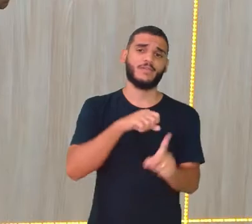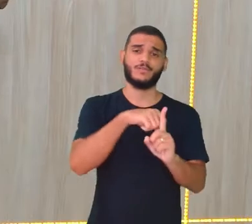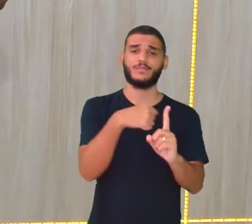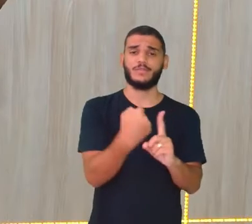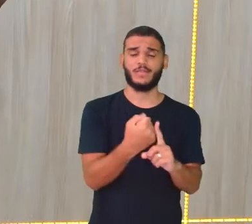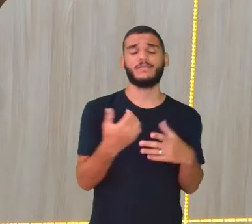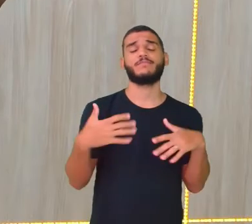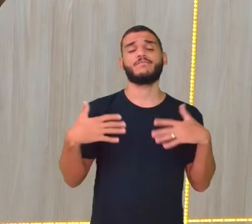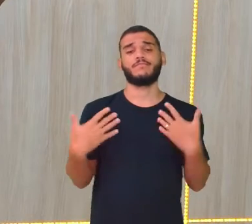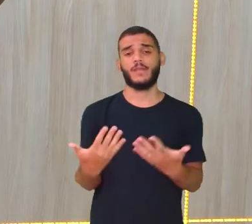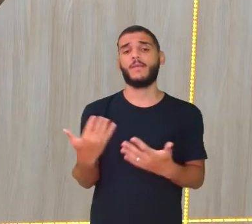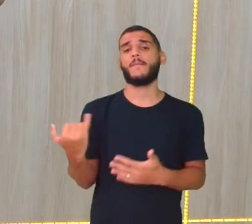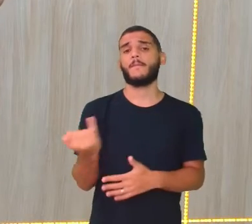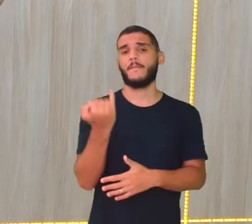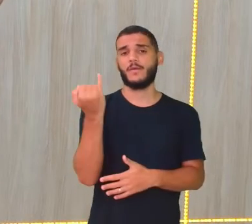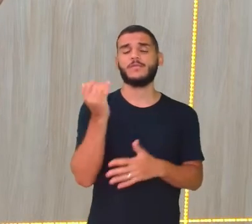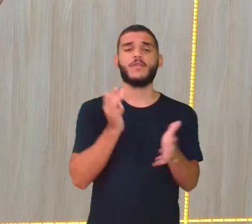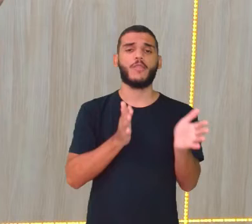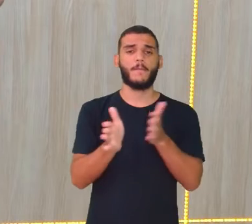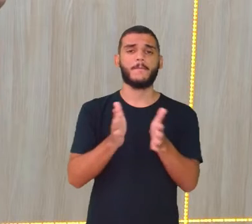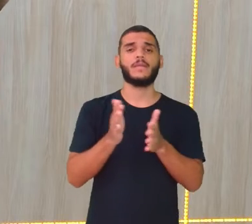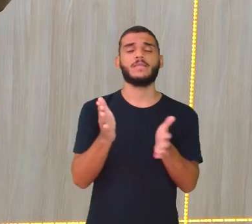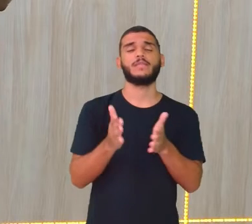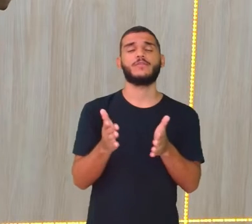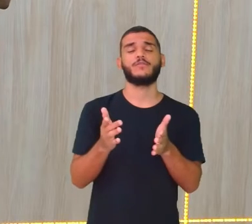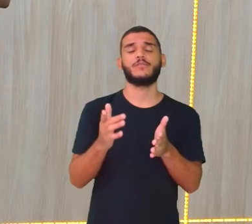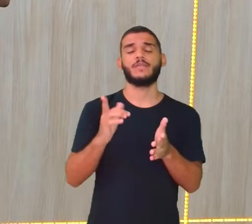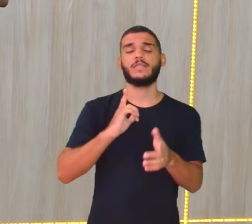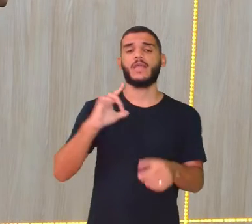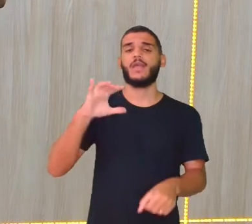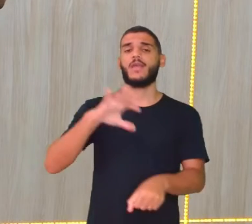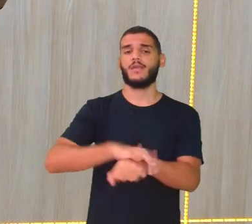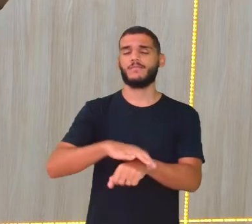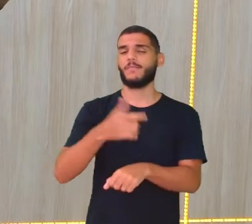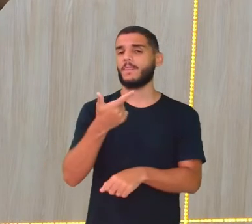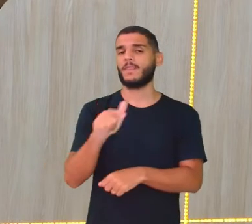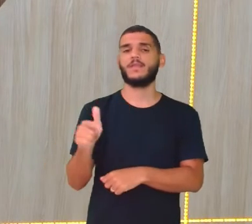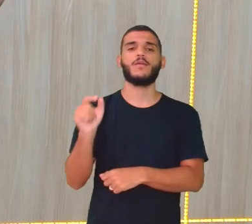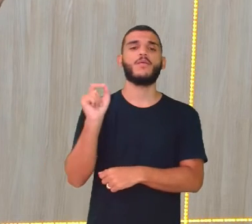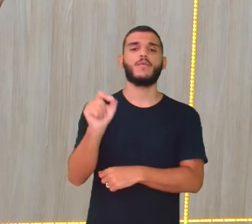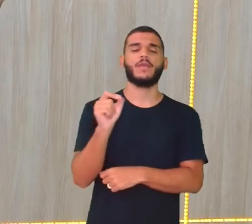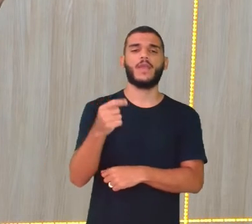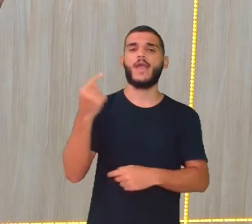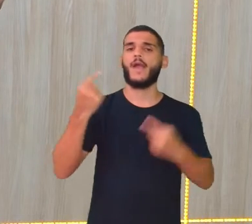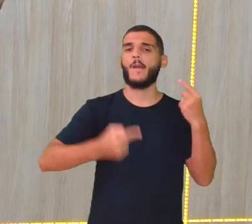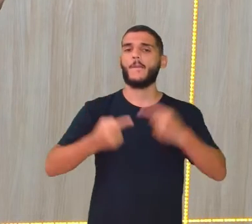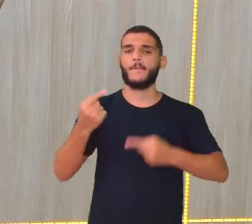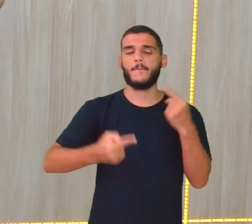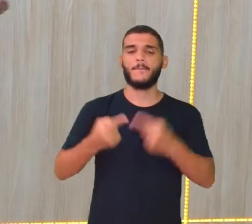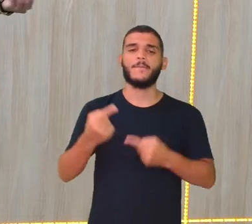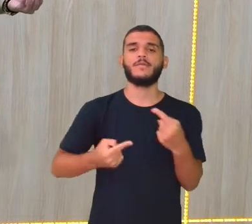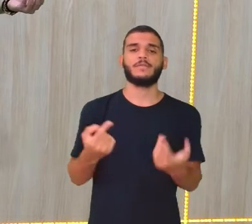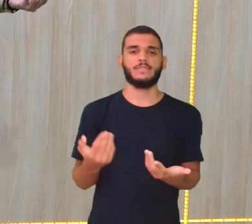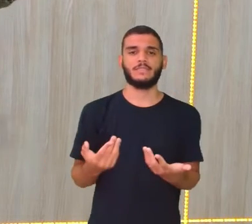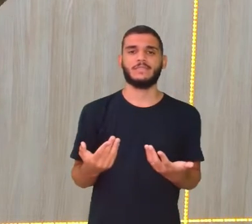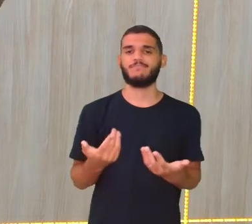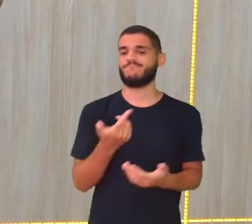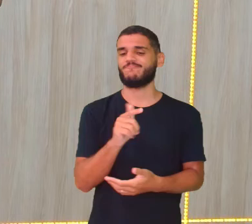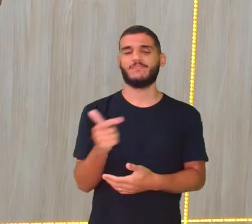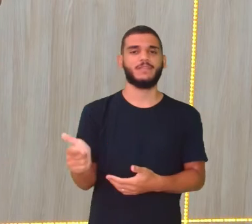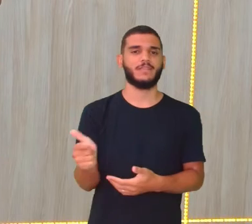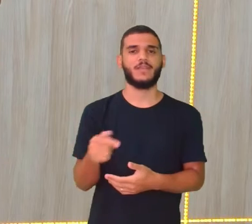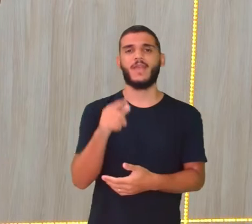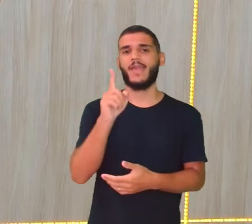porque é importante lembrar que na época do colonialismo a gente não tinha toda essa questão das políticas públicas, né? É uma coisa